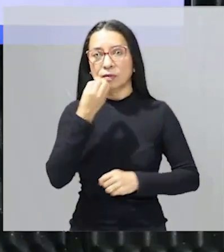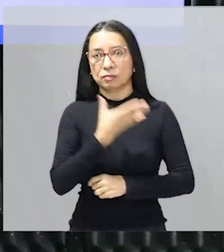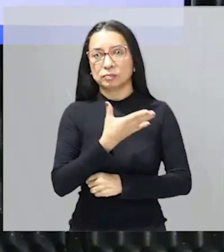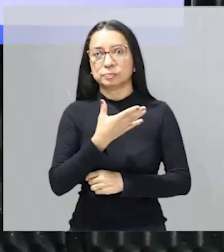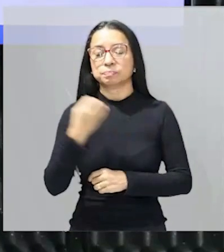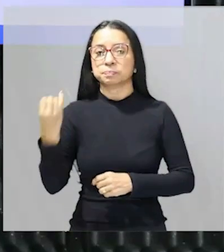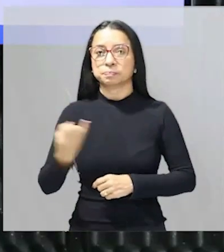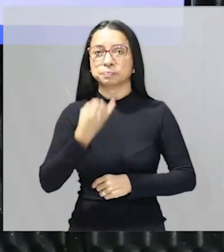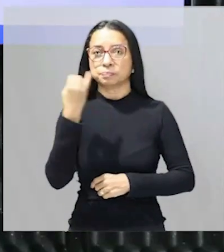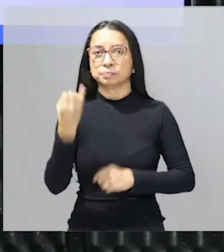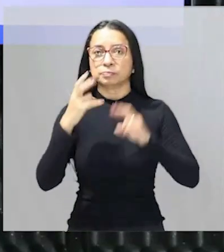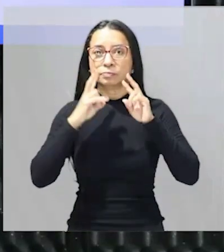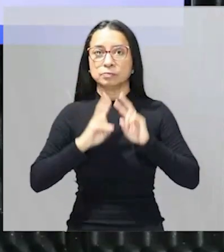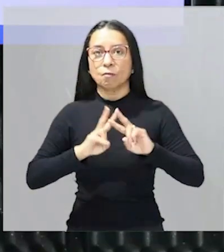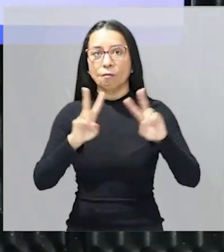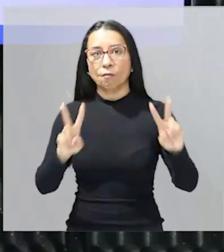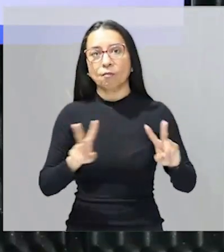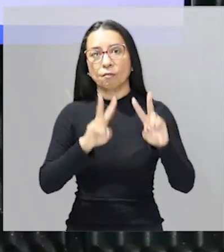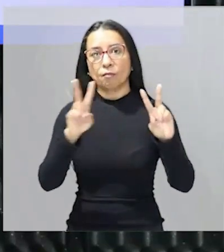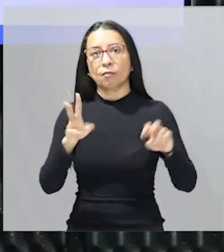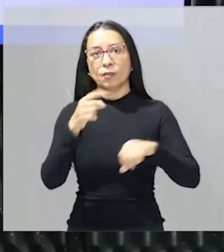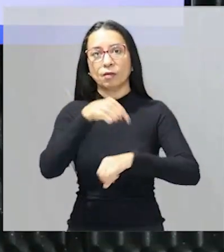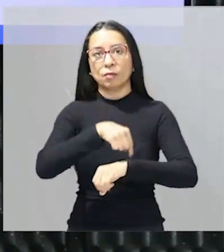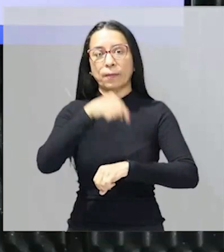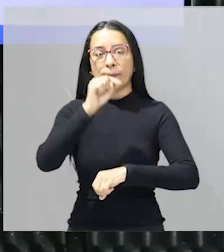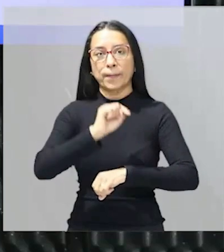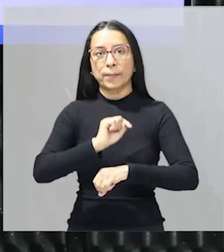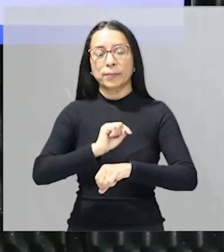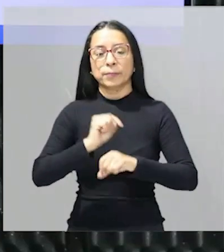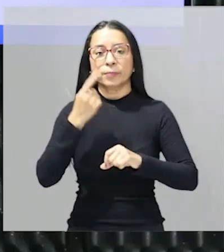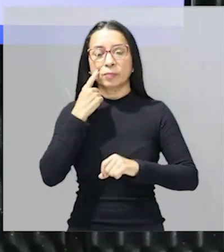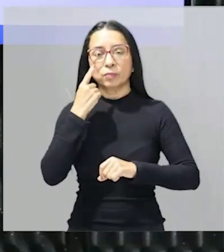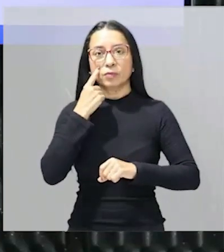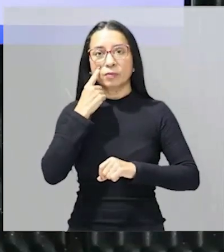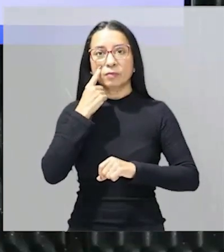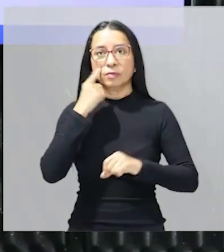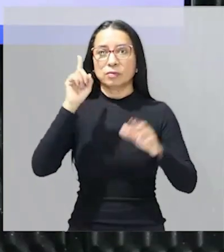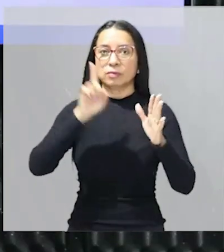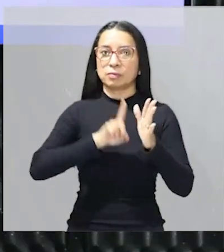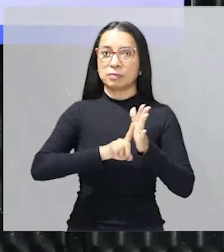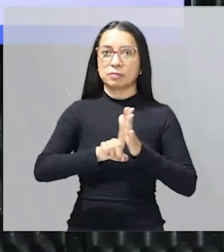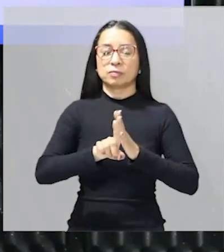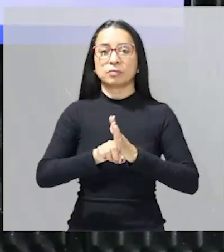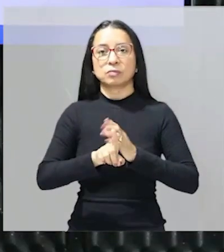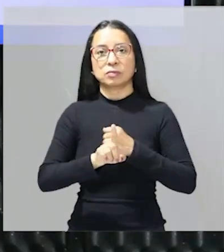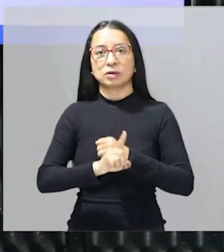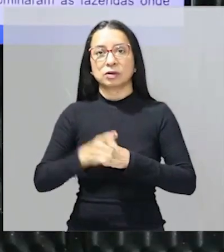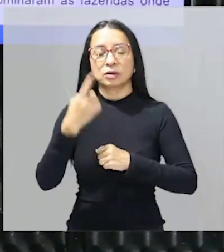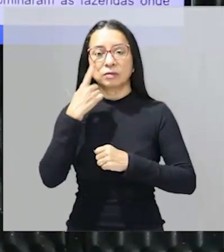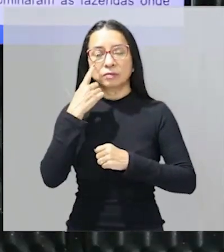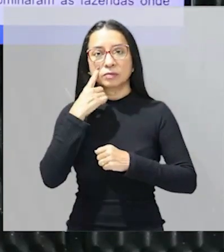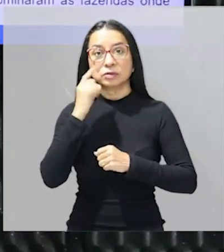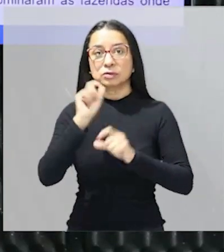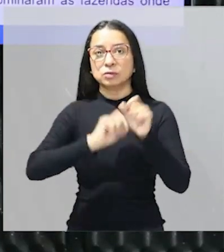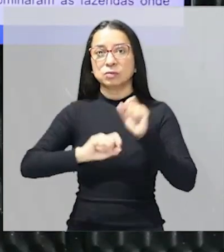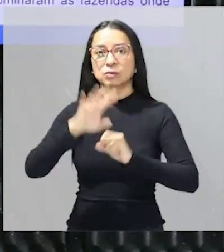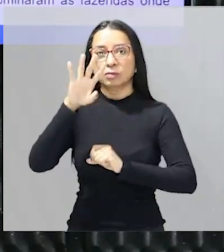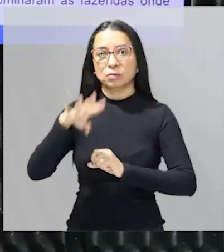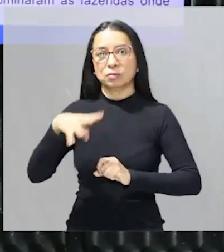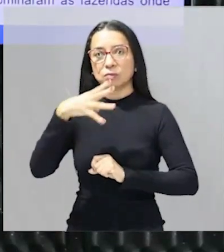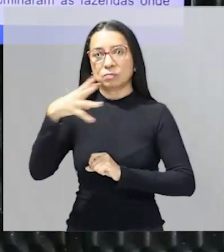Então é importante que se olhe, né, no momento que se olhar para o comando, é importante que se olhe o que o quadro tem a nos